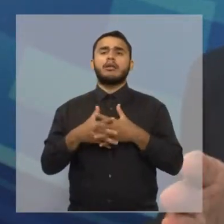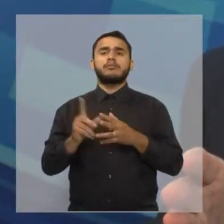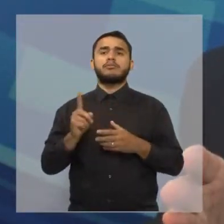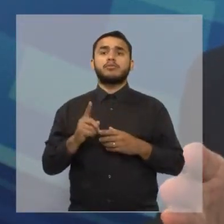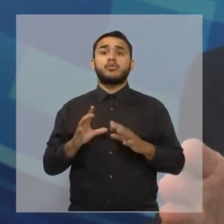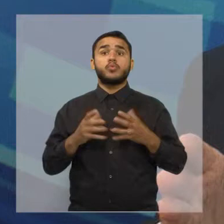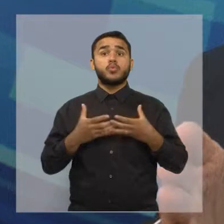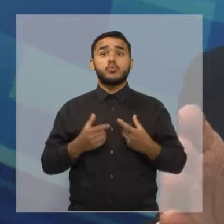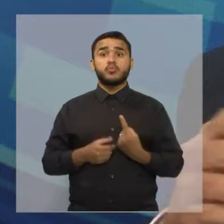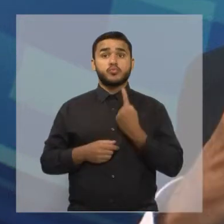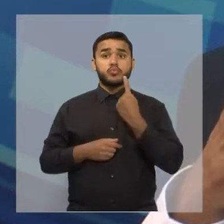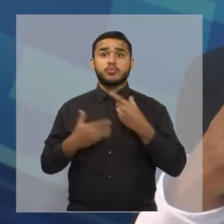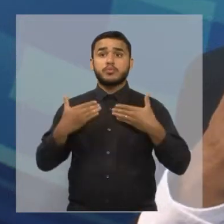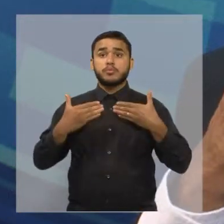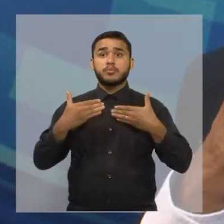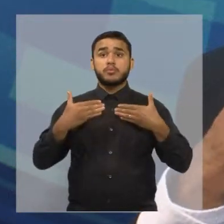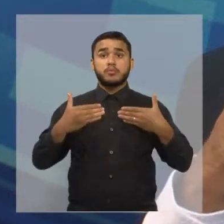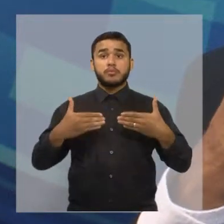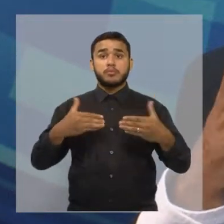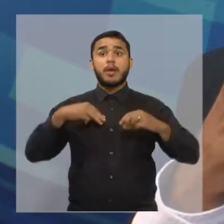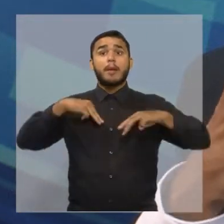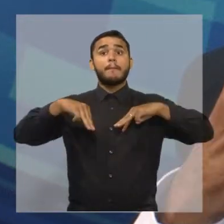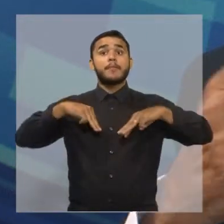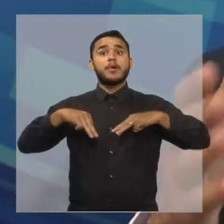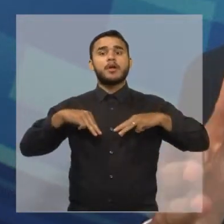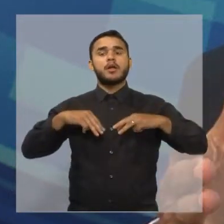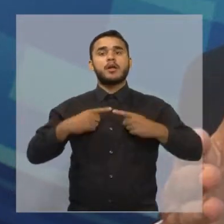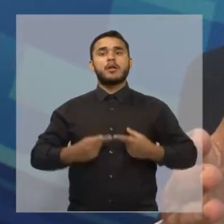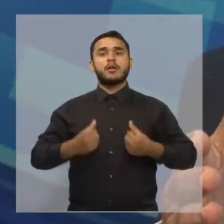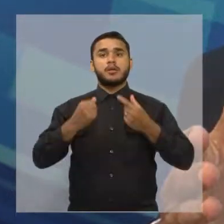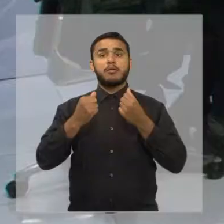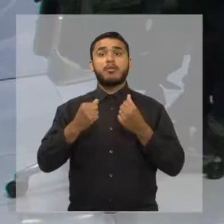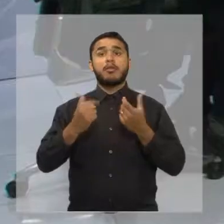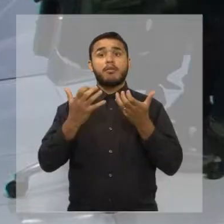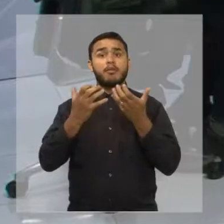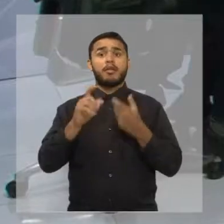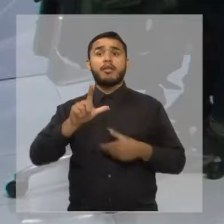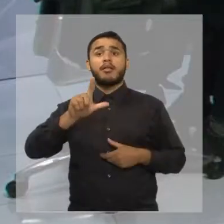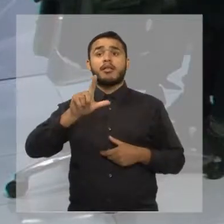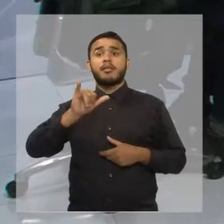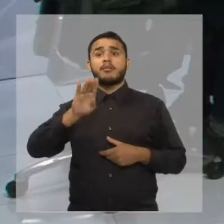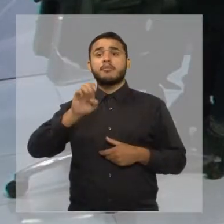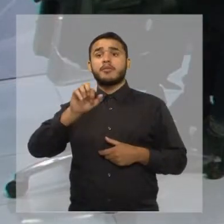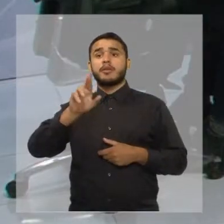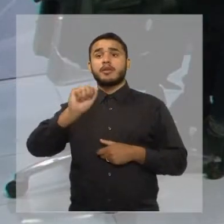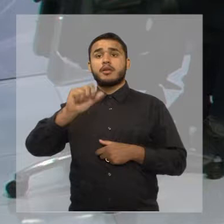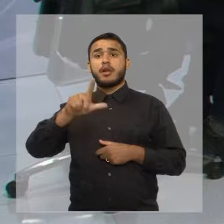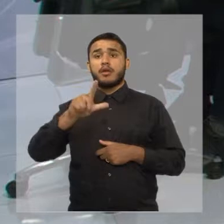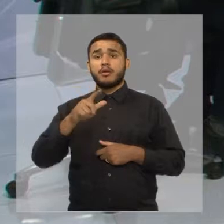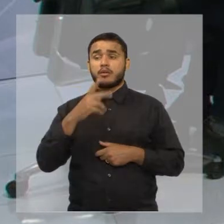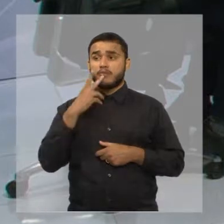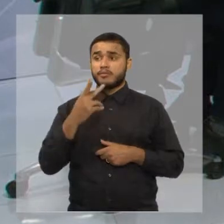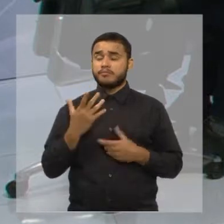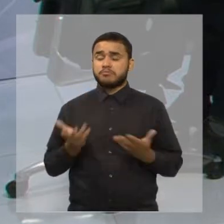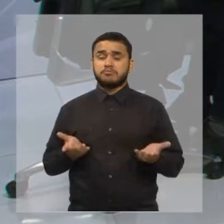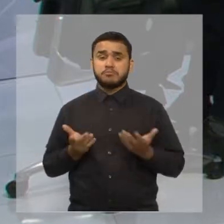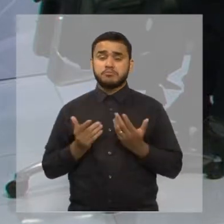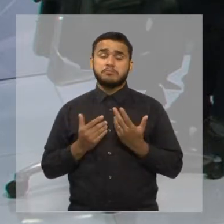nas urnas, é de uma política economicamente liberal. E como passou pelas urnas, tem que ser